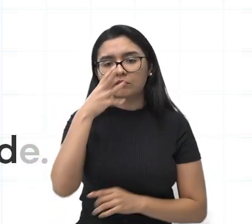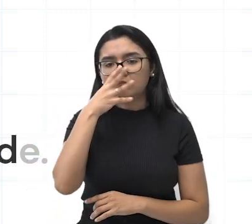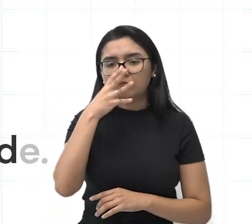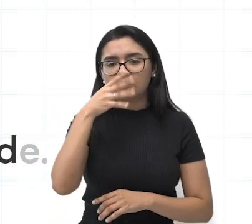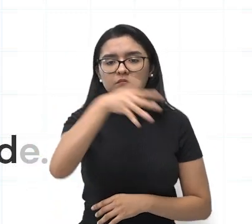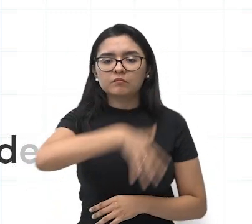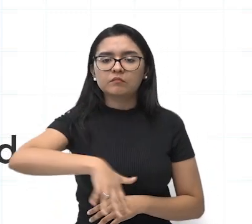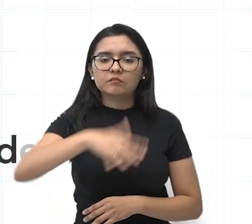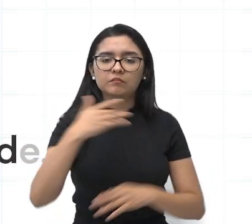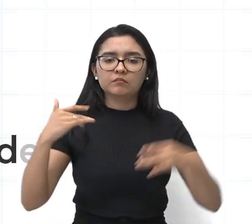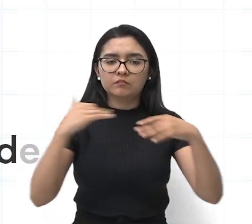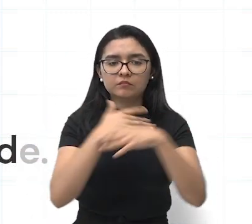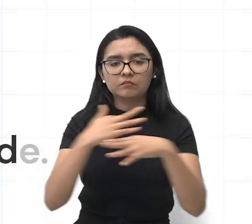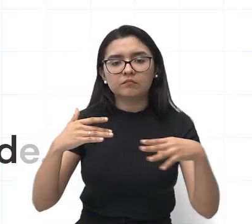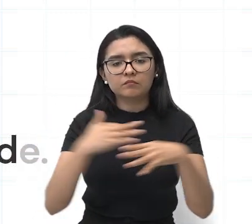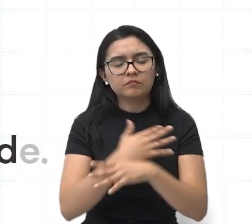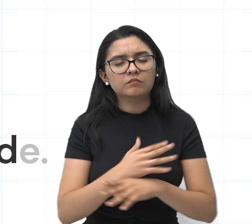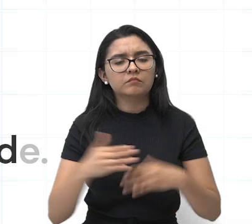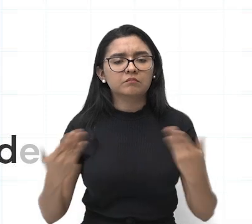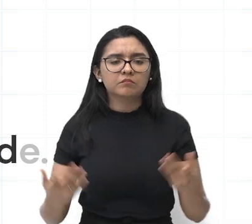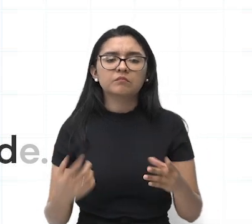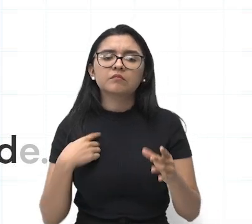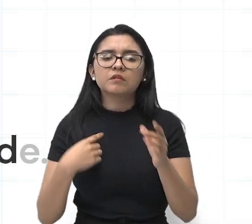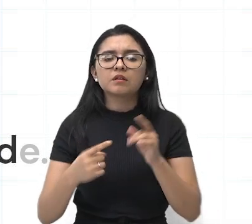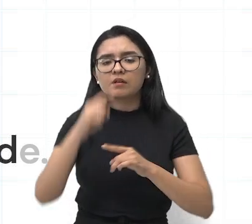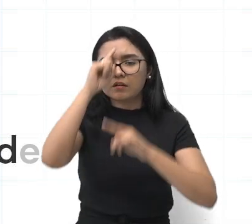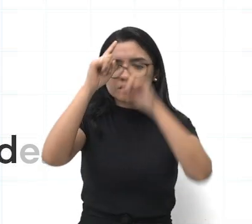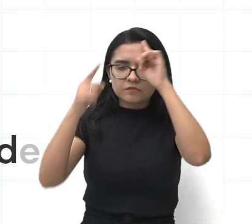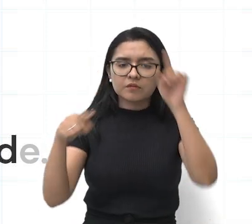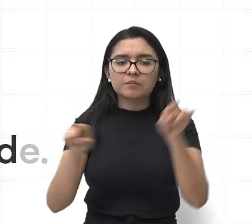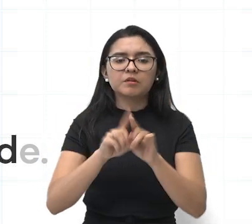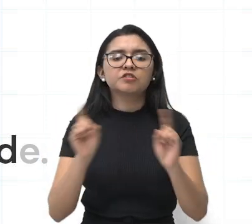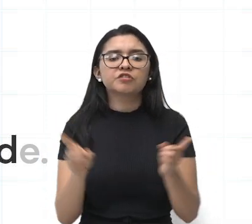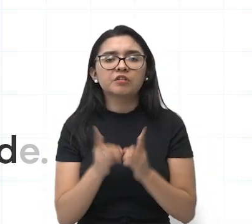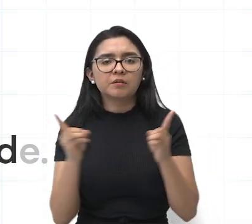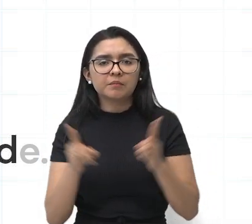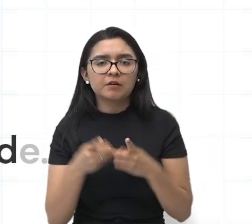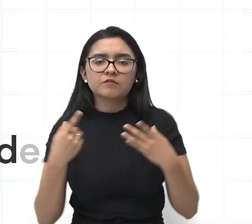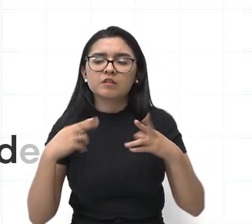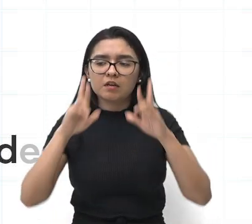apreciação do espaço urbano de uma forma criativa e dinâmica, você passa